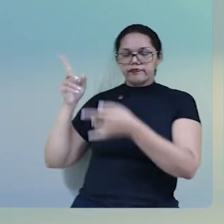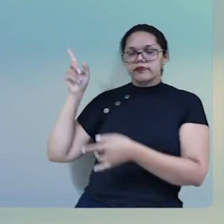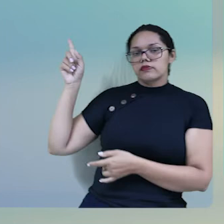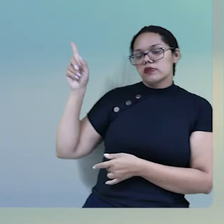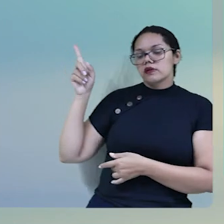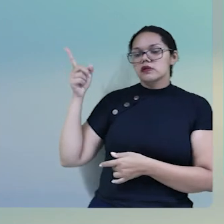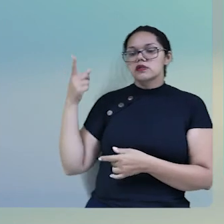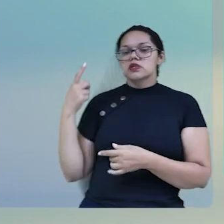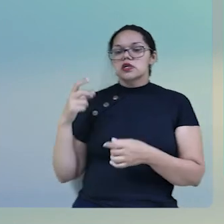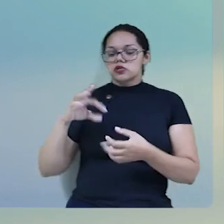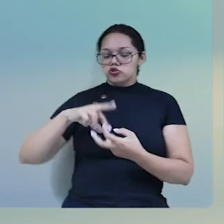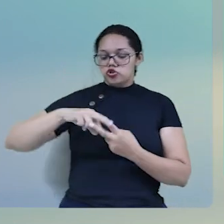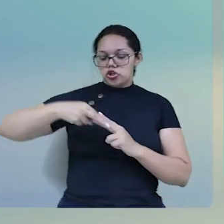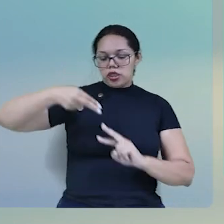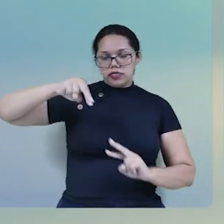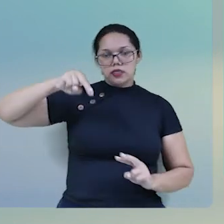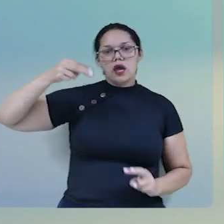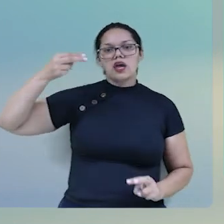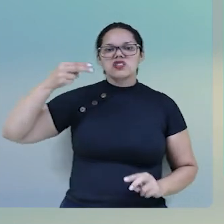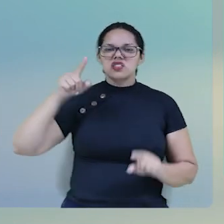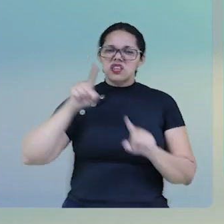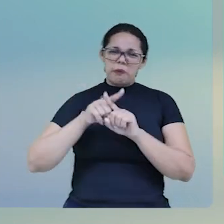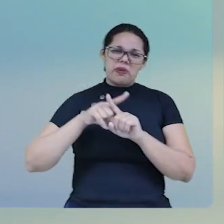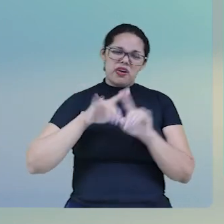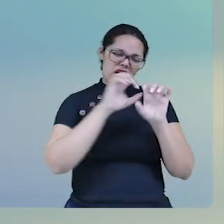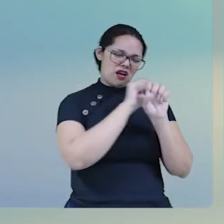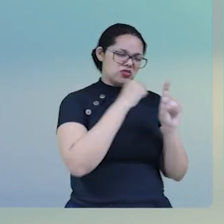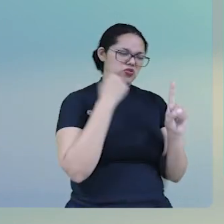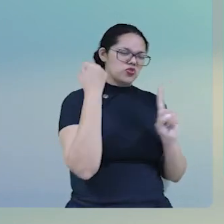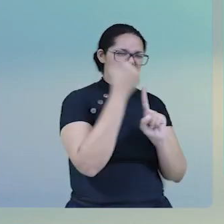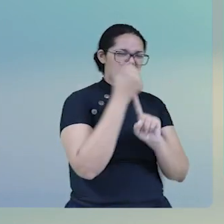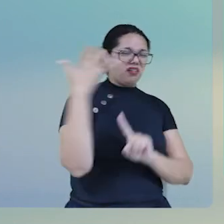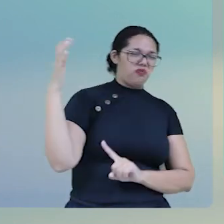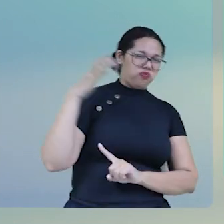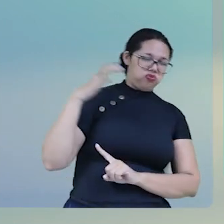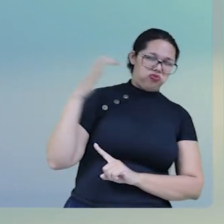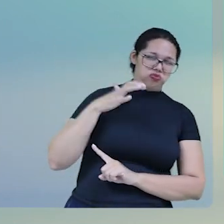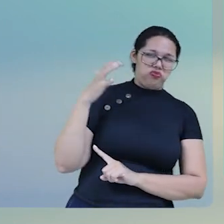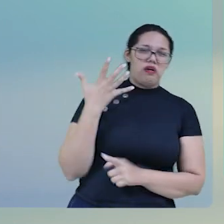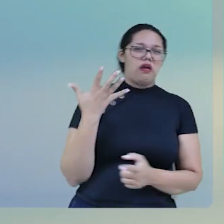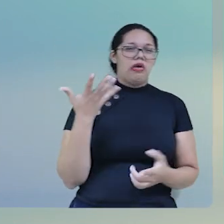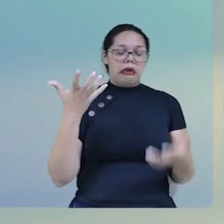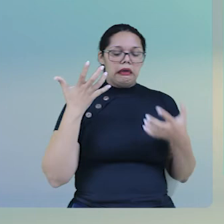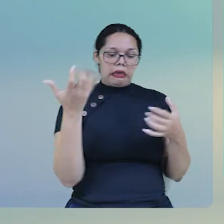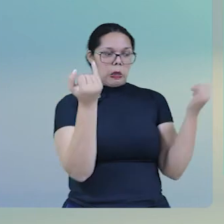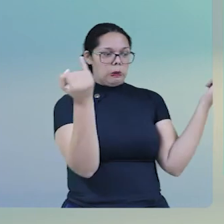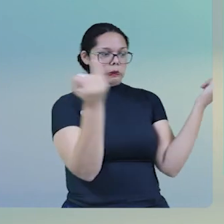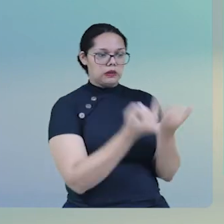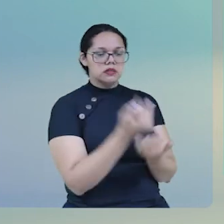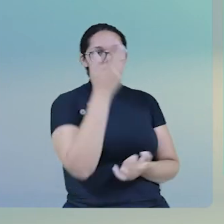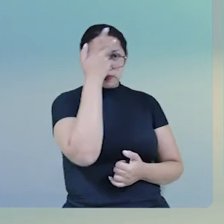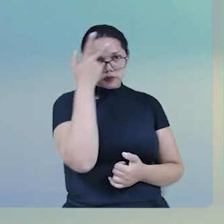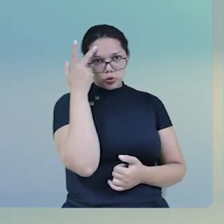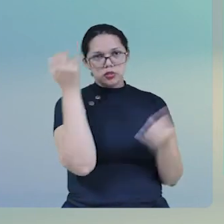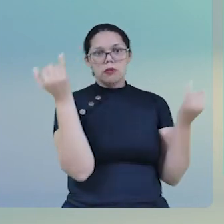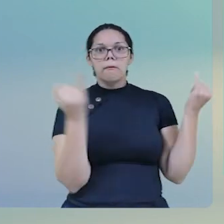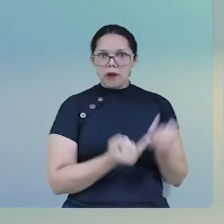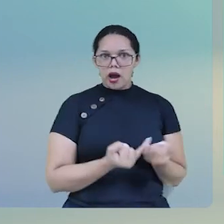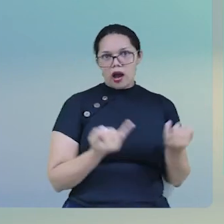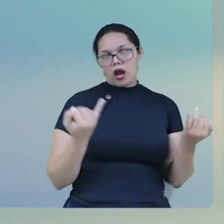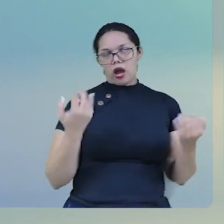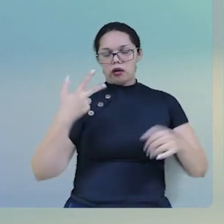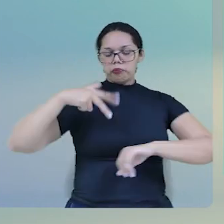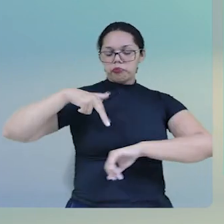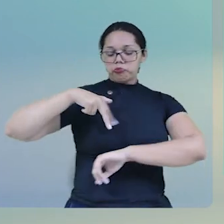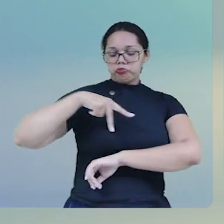porém, uma grande influência da sociedade, o conceito atual de moda que determina a magreza absoluta como padrão de beleza e elegância.